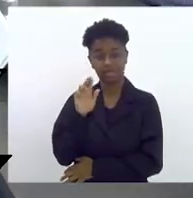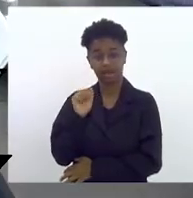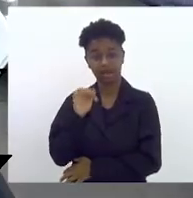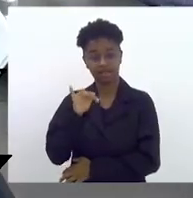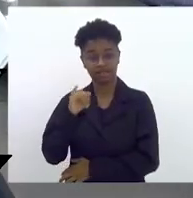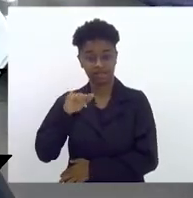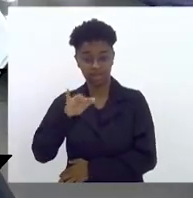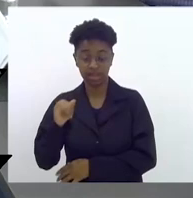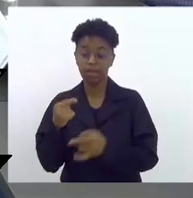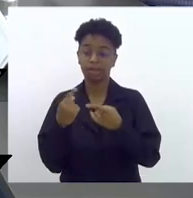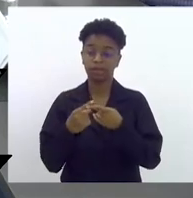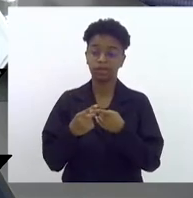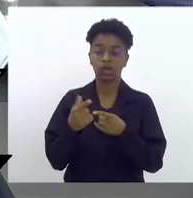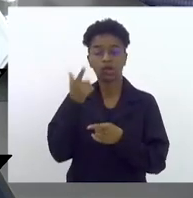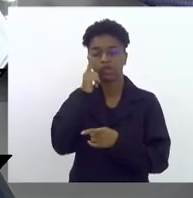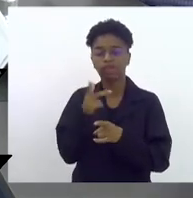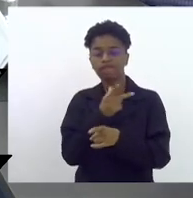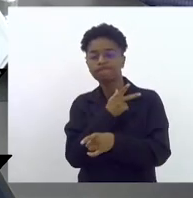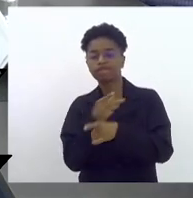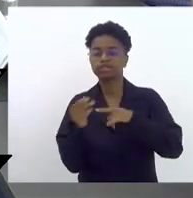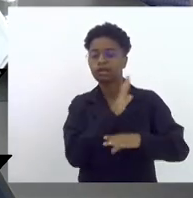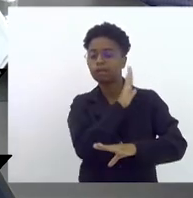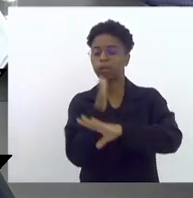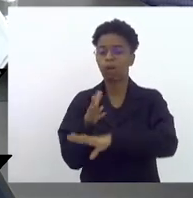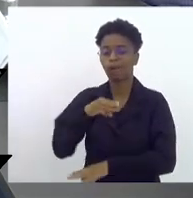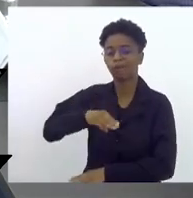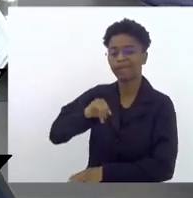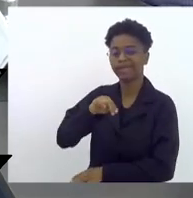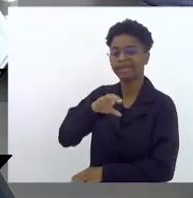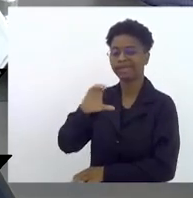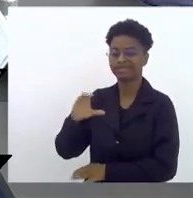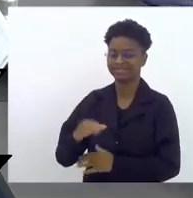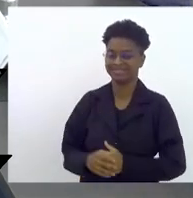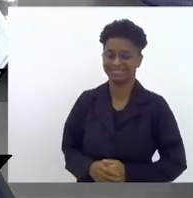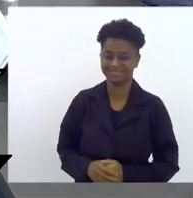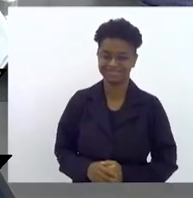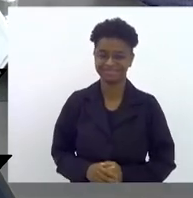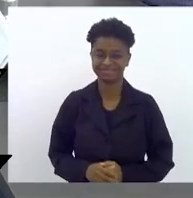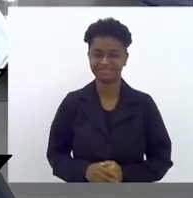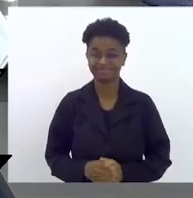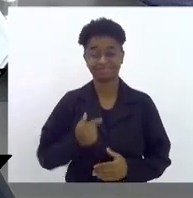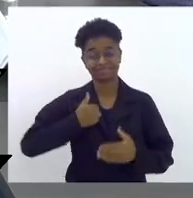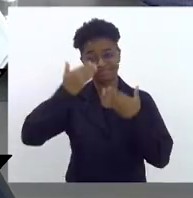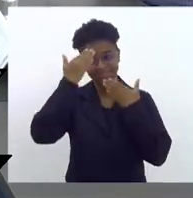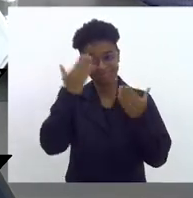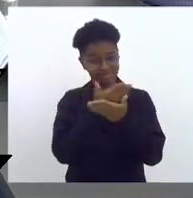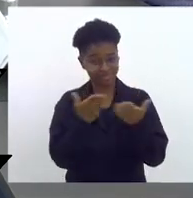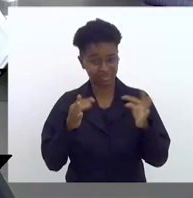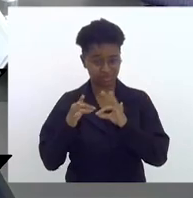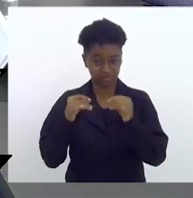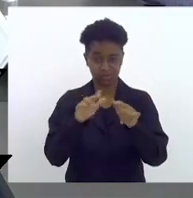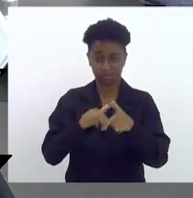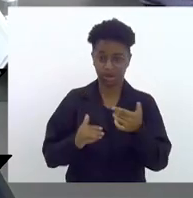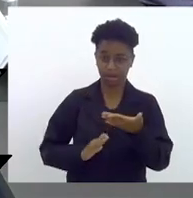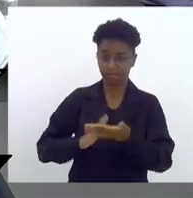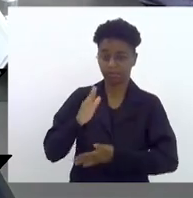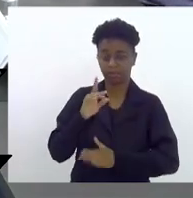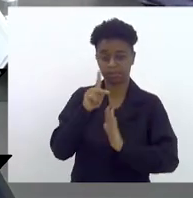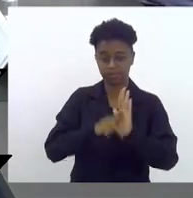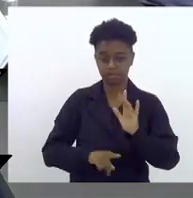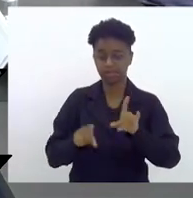de vencido Deputado minc nessa iniciativa eu quero agradecer a todos aqui pela aprovação do projeto